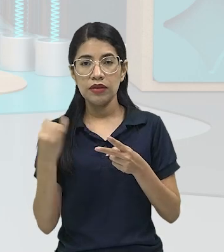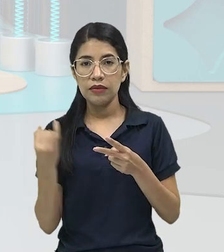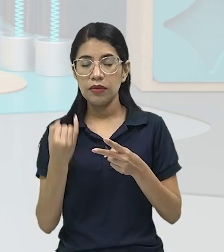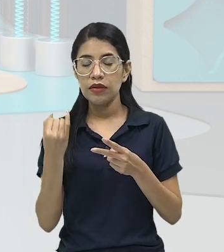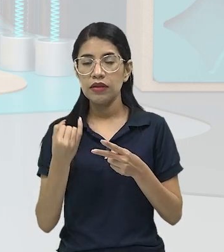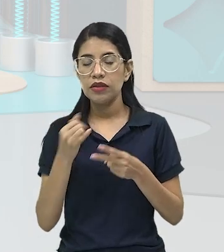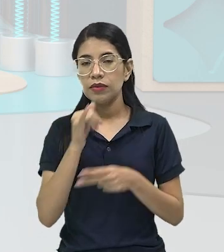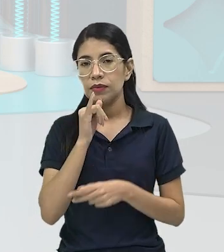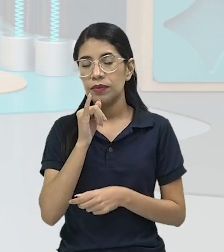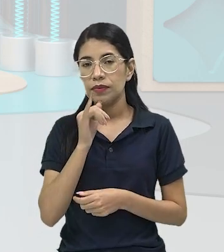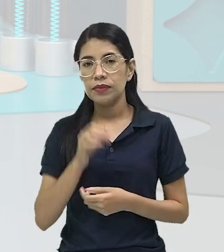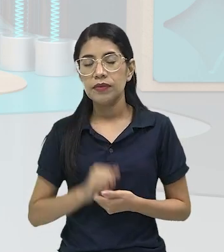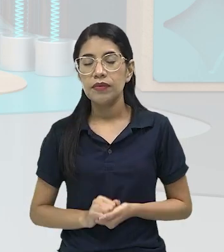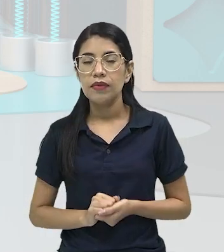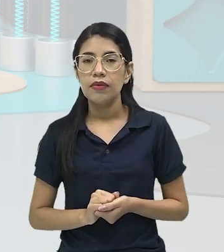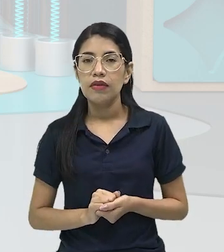quer